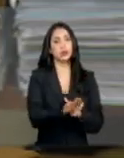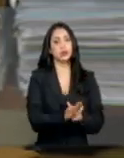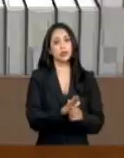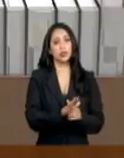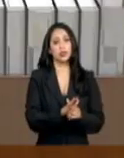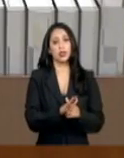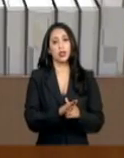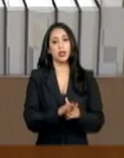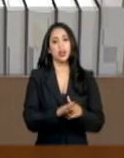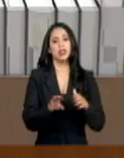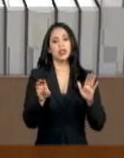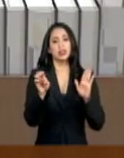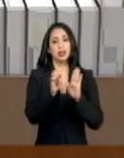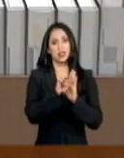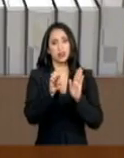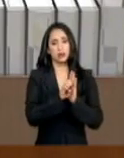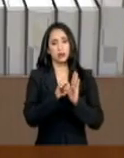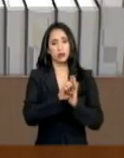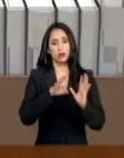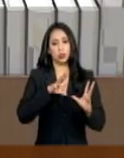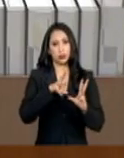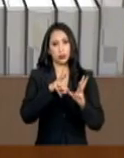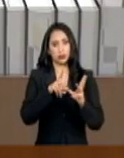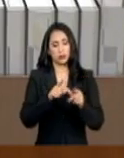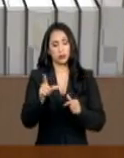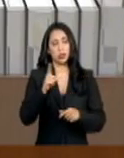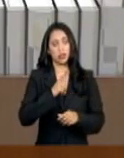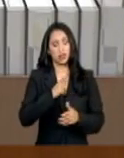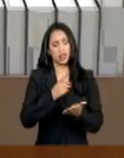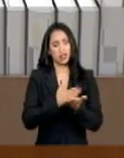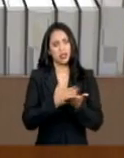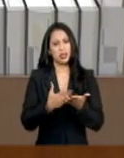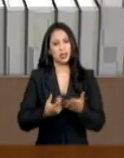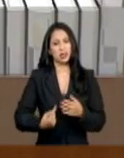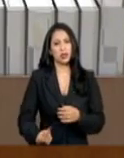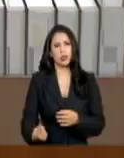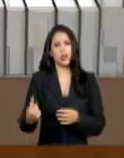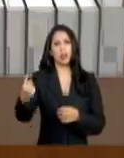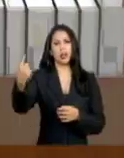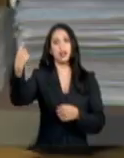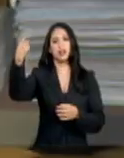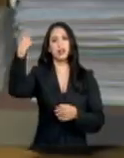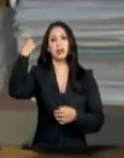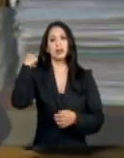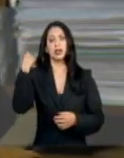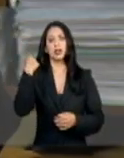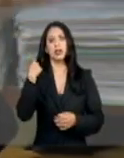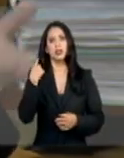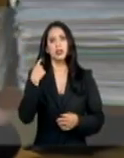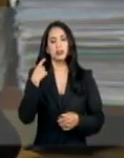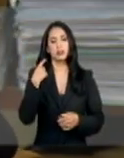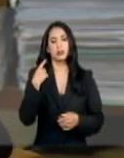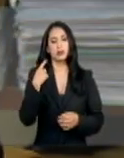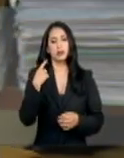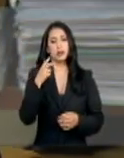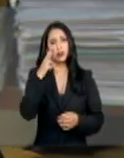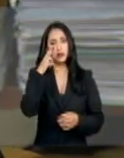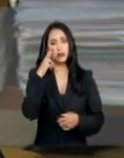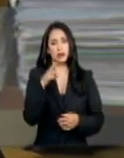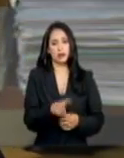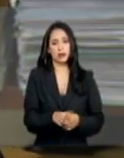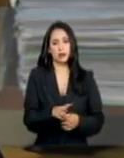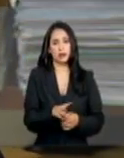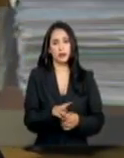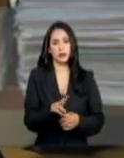internacionais que anoé iniciando se lá atrás com a convenção da basiléia que